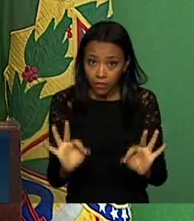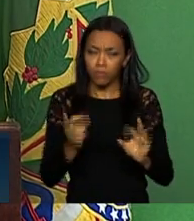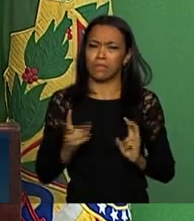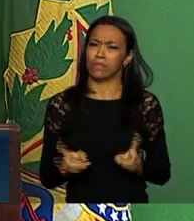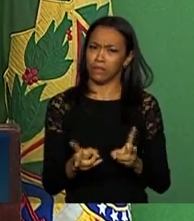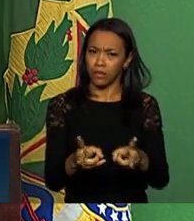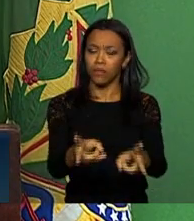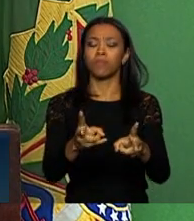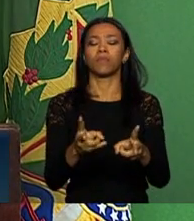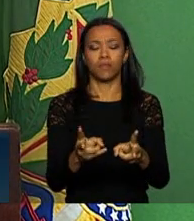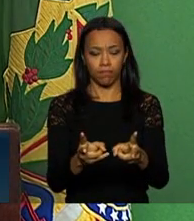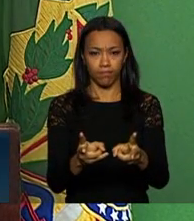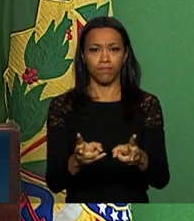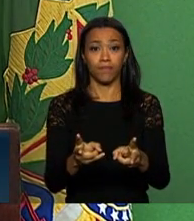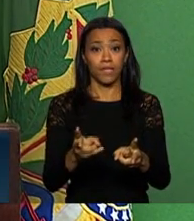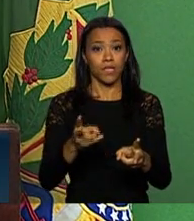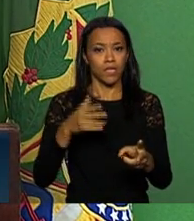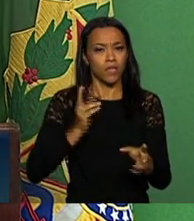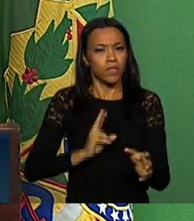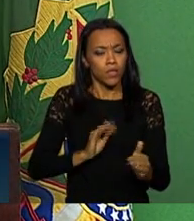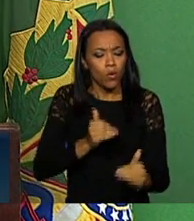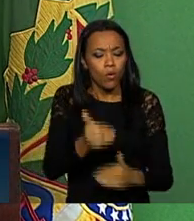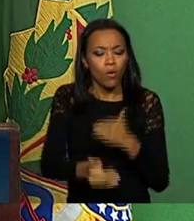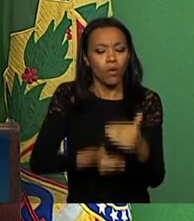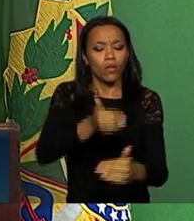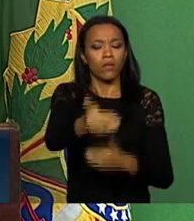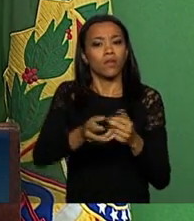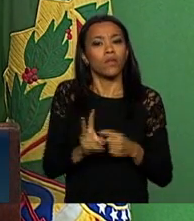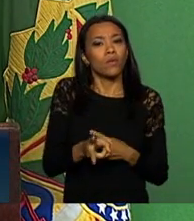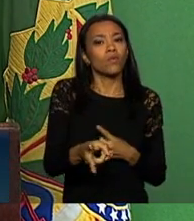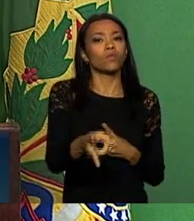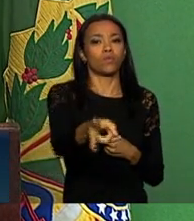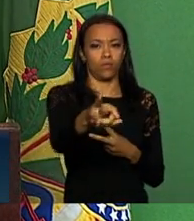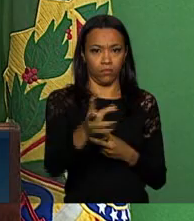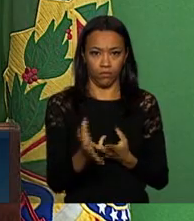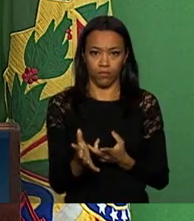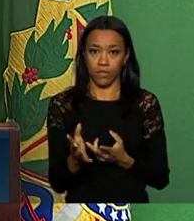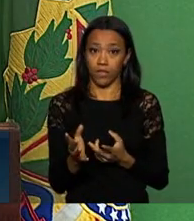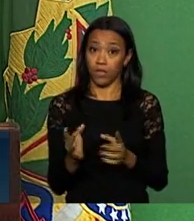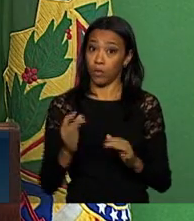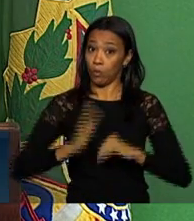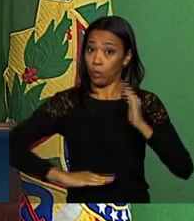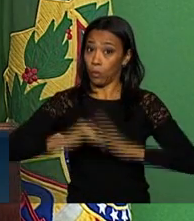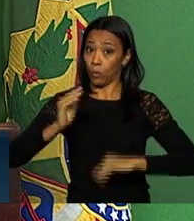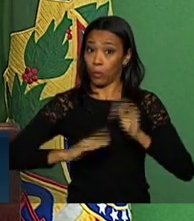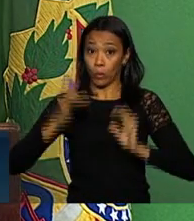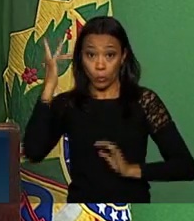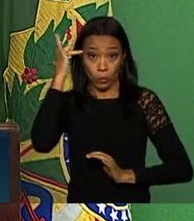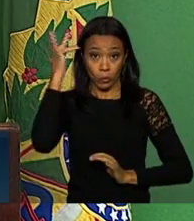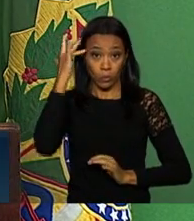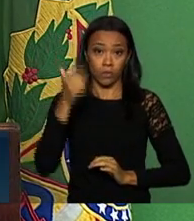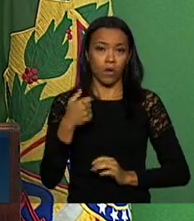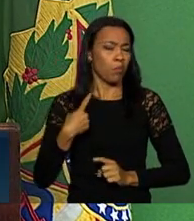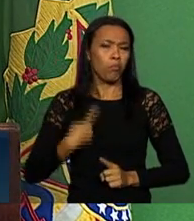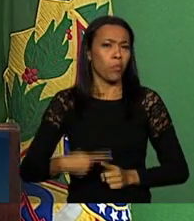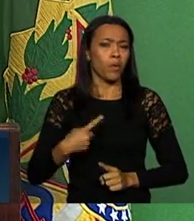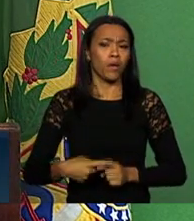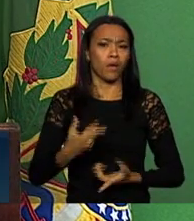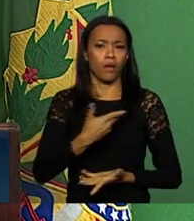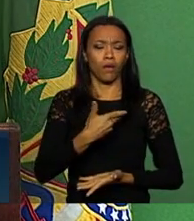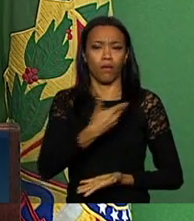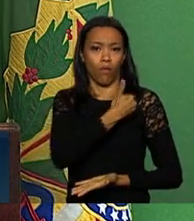permanente tem de ser sistemática e tem de ser qualificada porque se governa